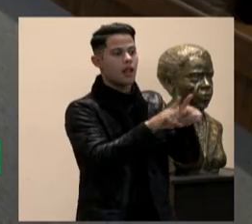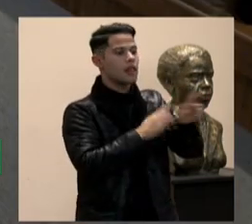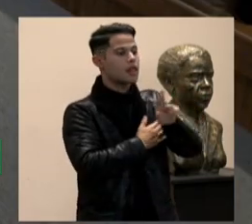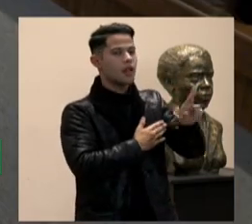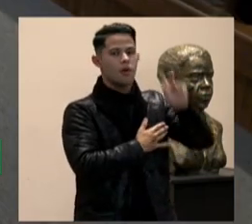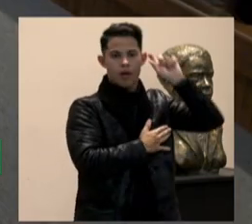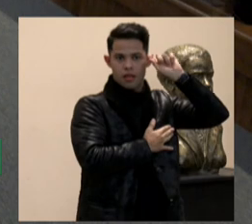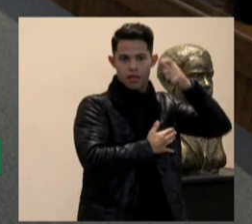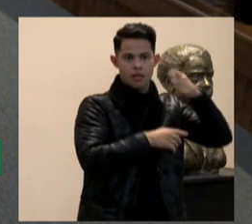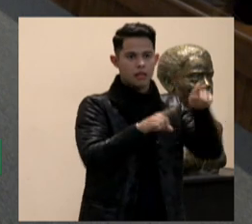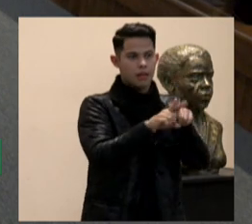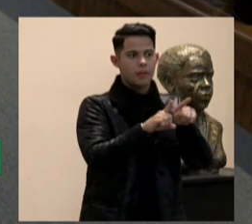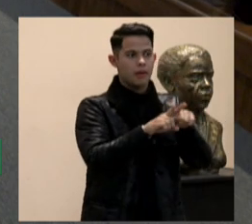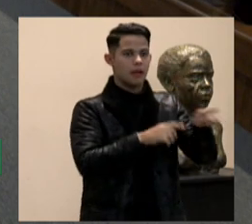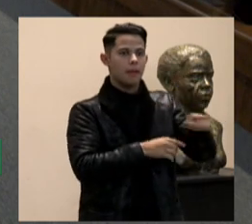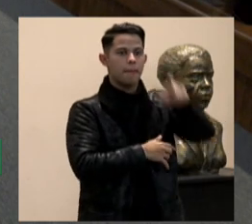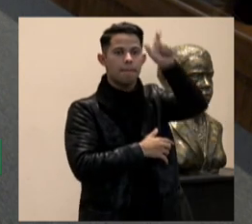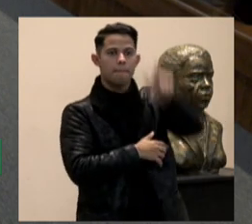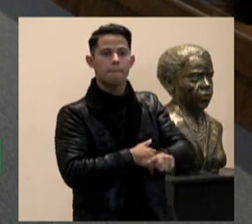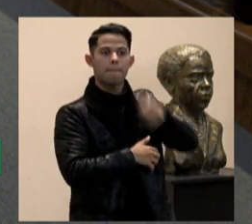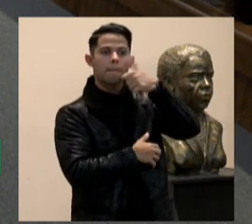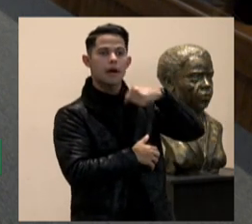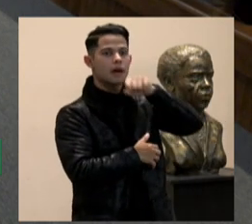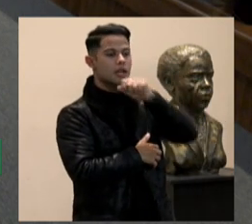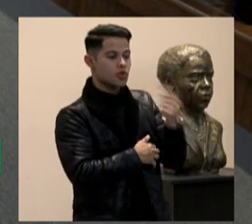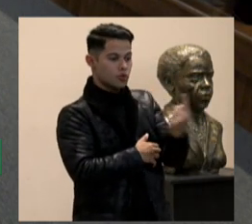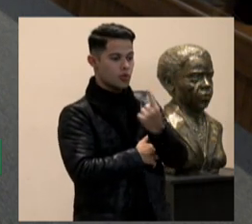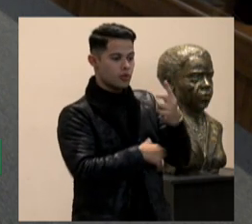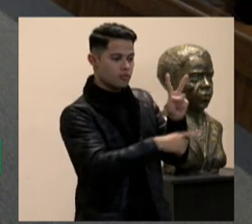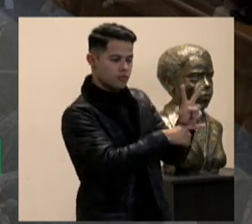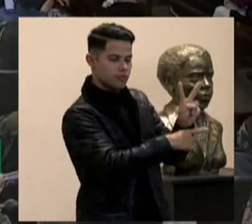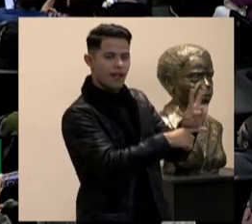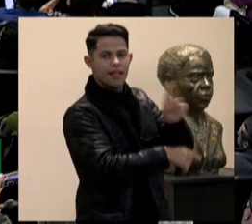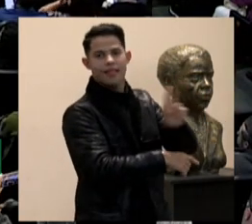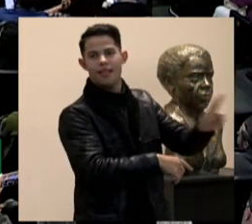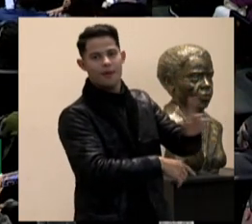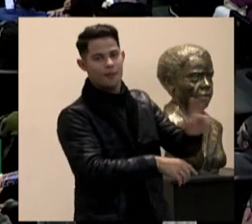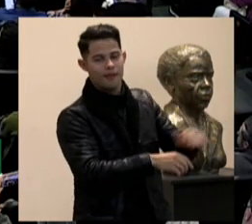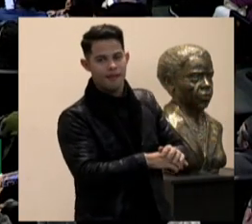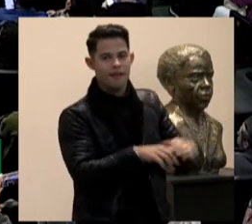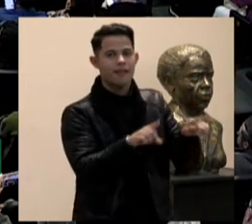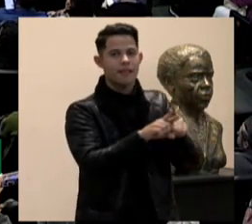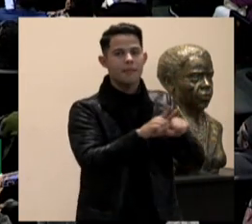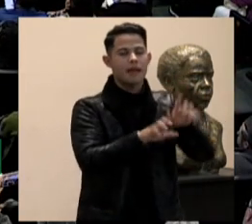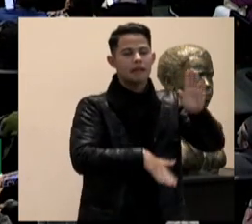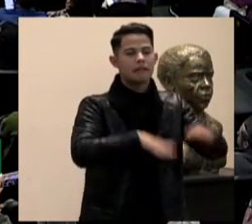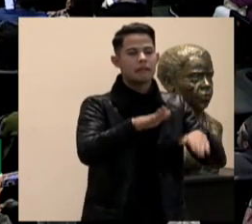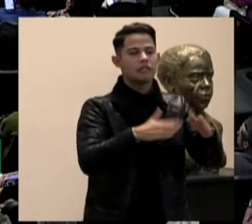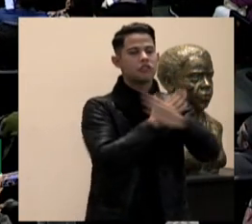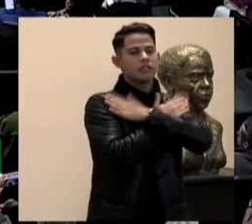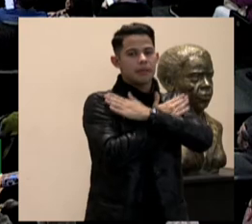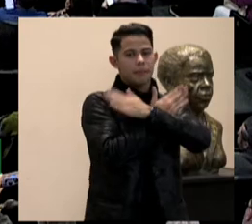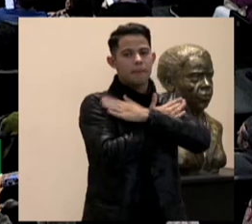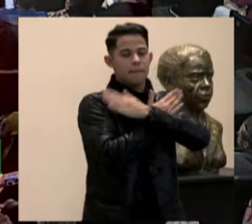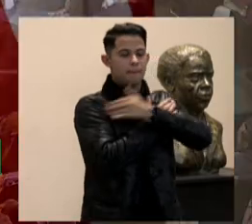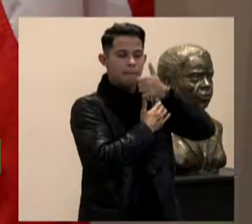filha de mãe solteira, ela deixa de ser filha de mãe desempregada.